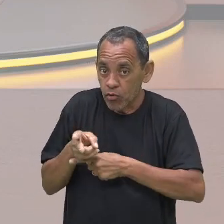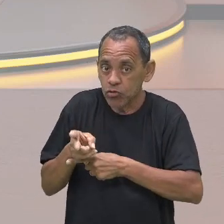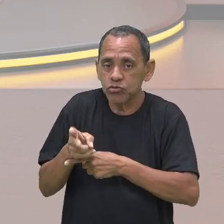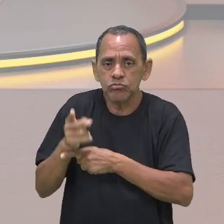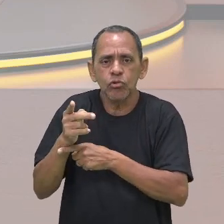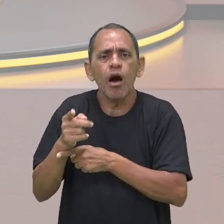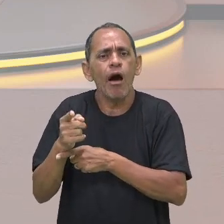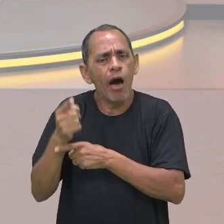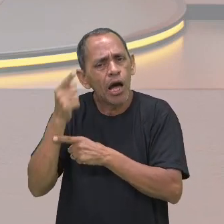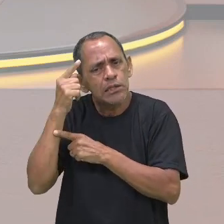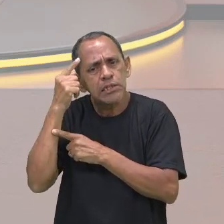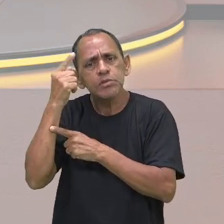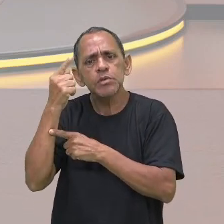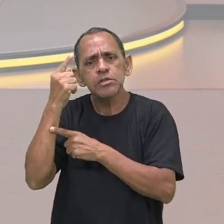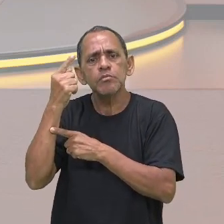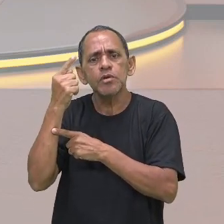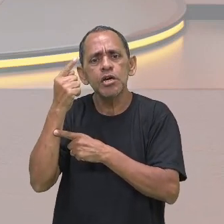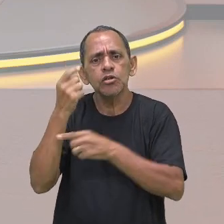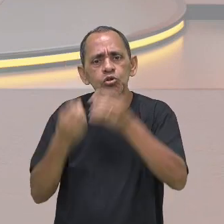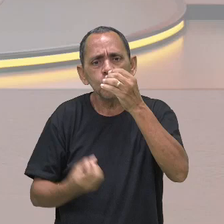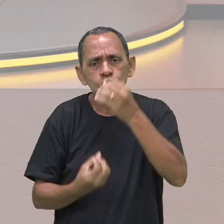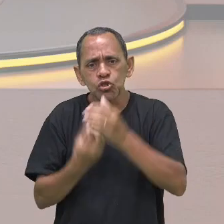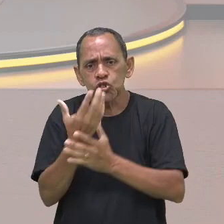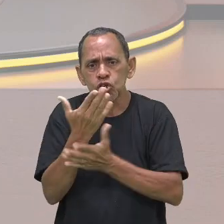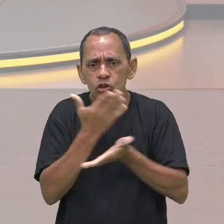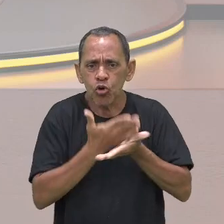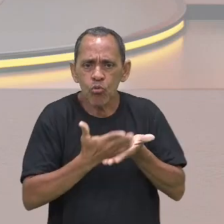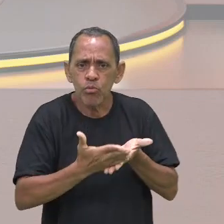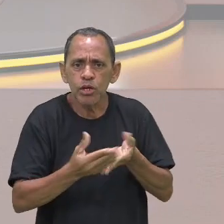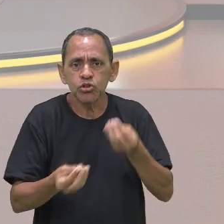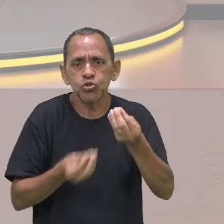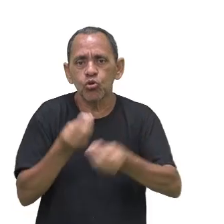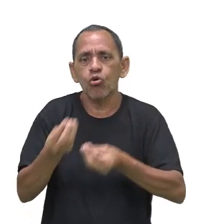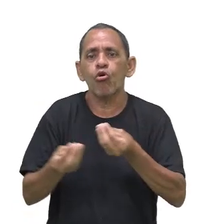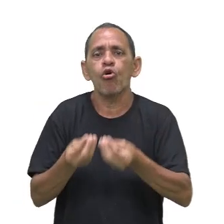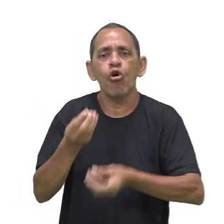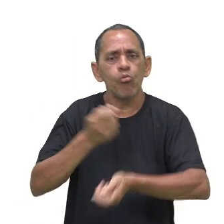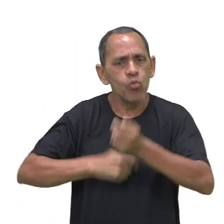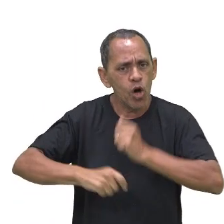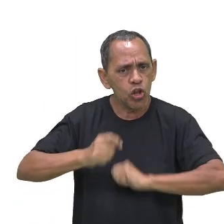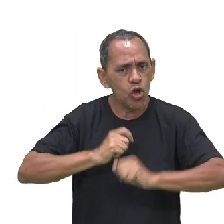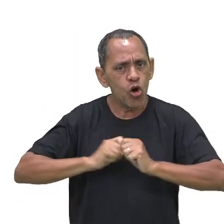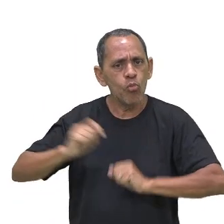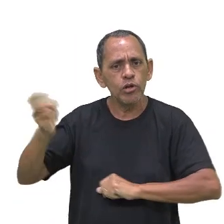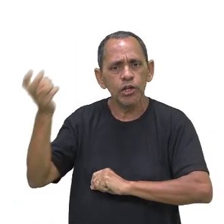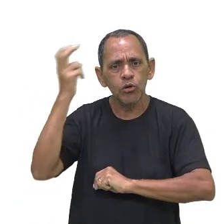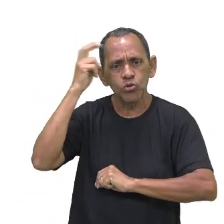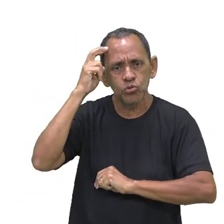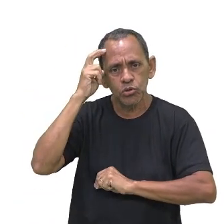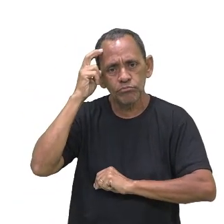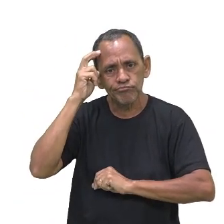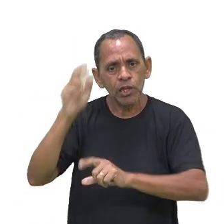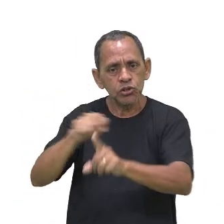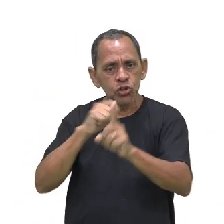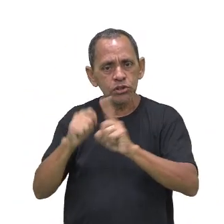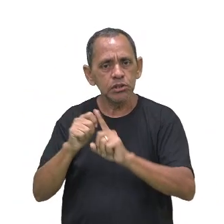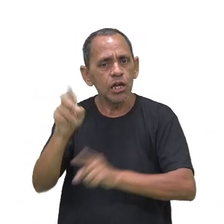questão da origem, né, da indústria cultural. A sociedade de